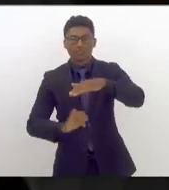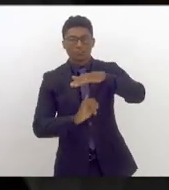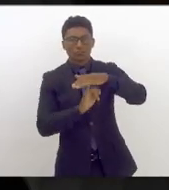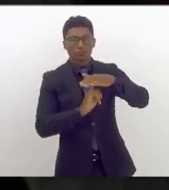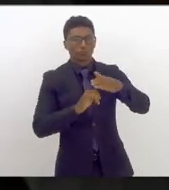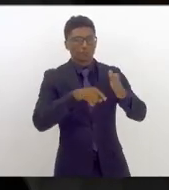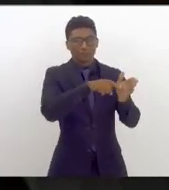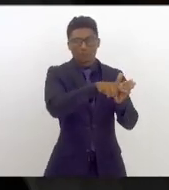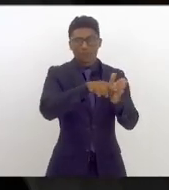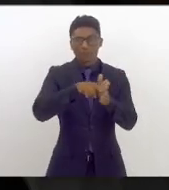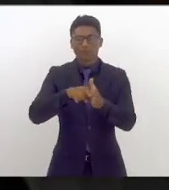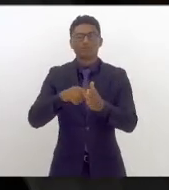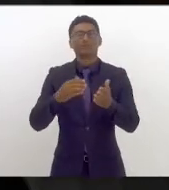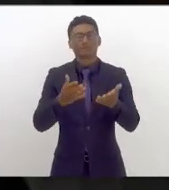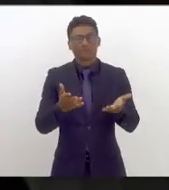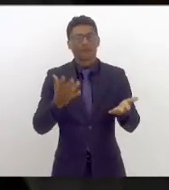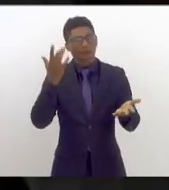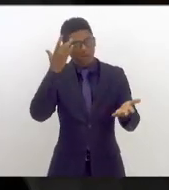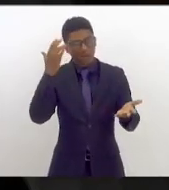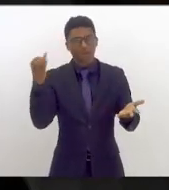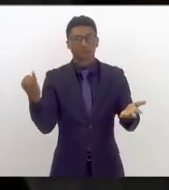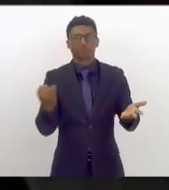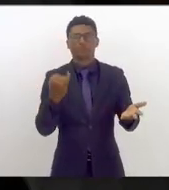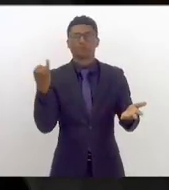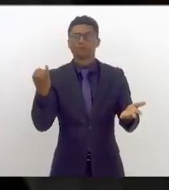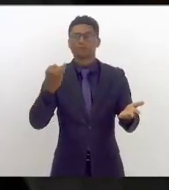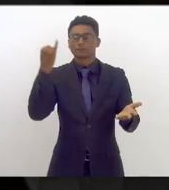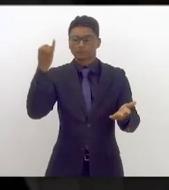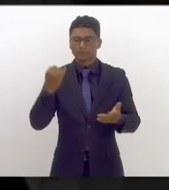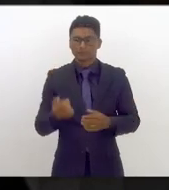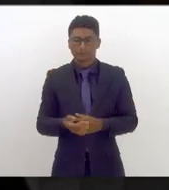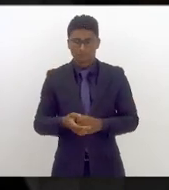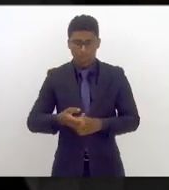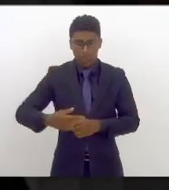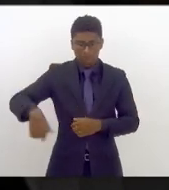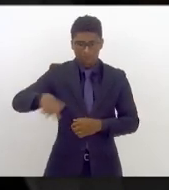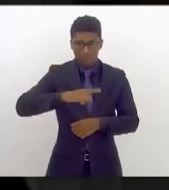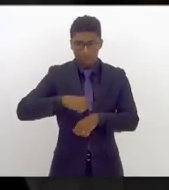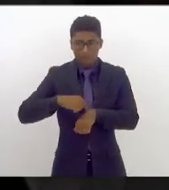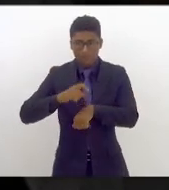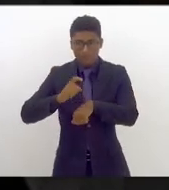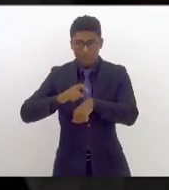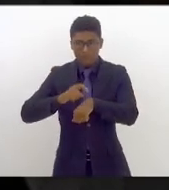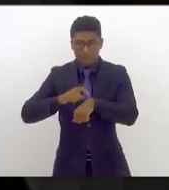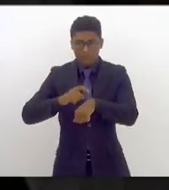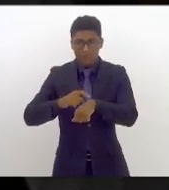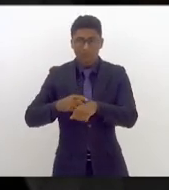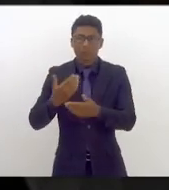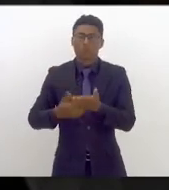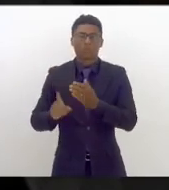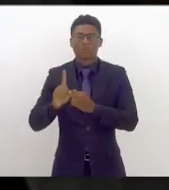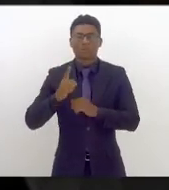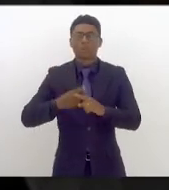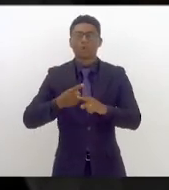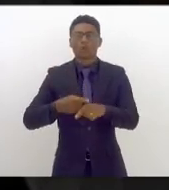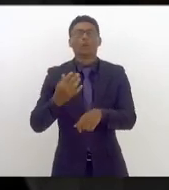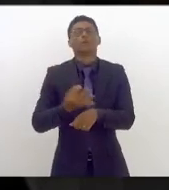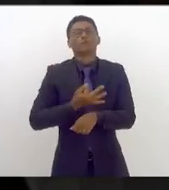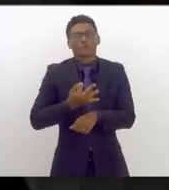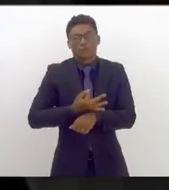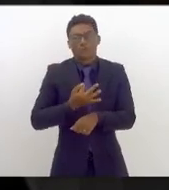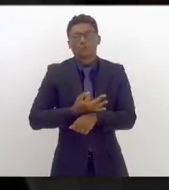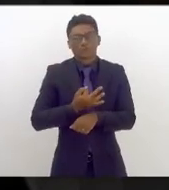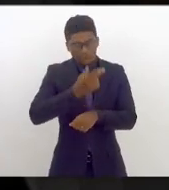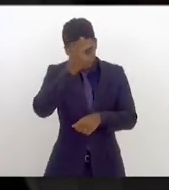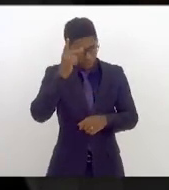isso que acho muito importante que a gente tire a diferença desse tempo que não foi perdido porque houve resistência, houve